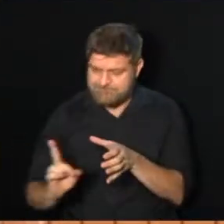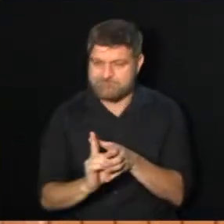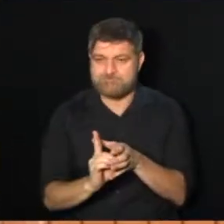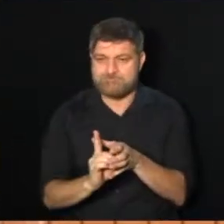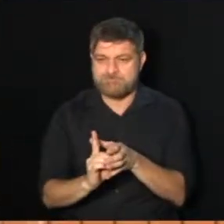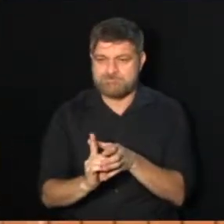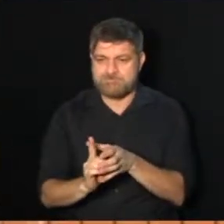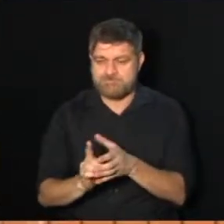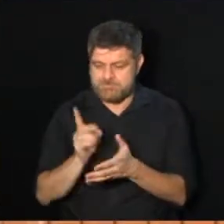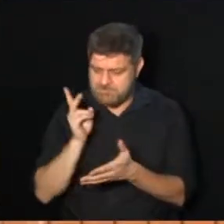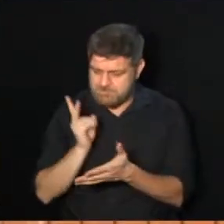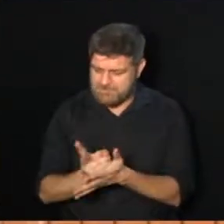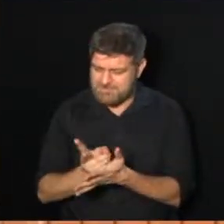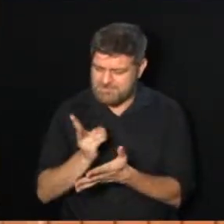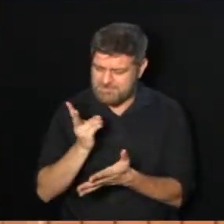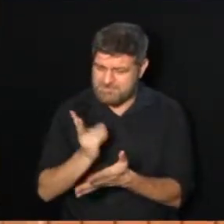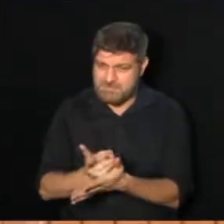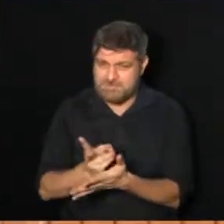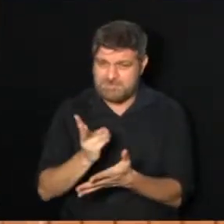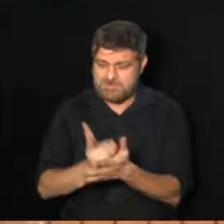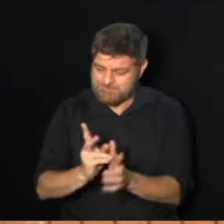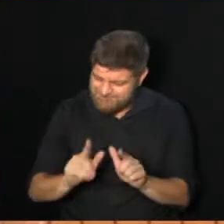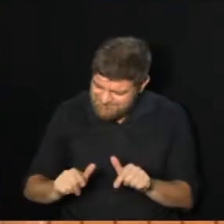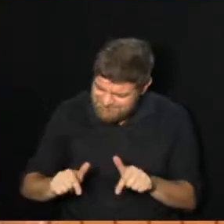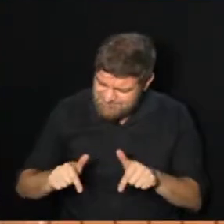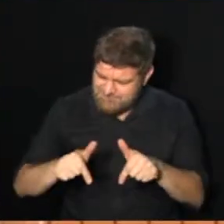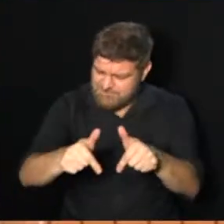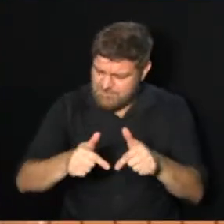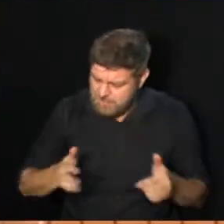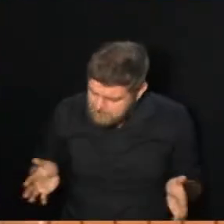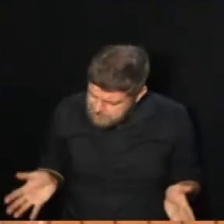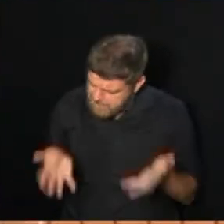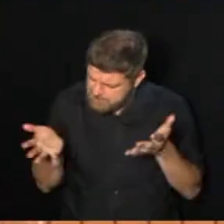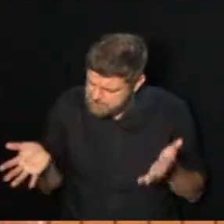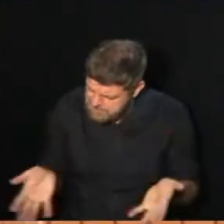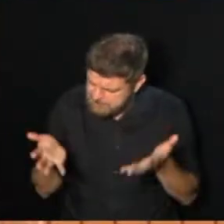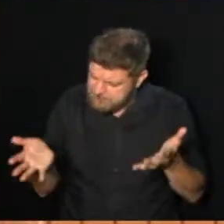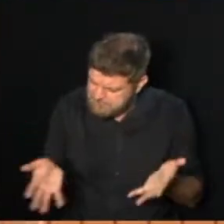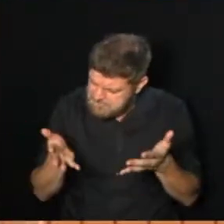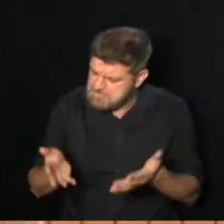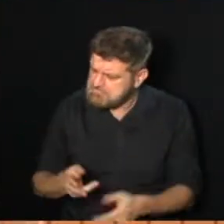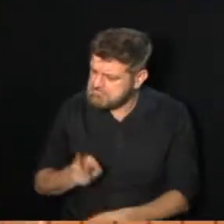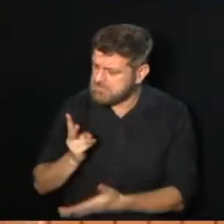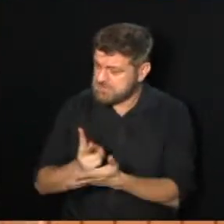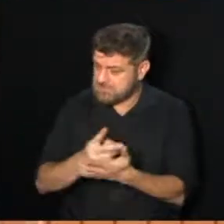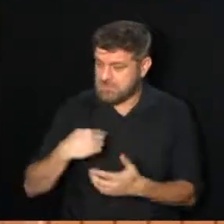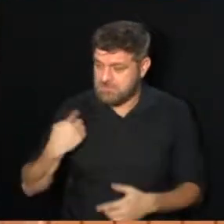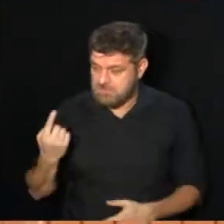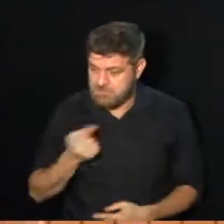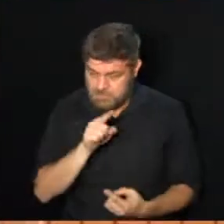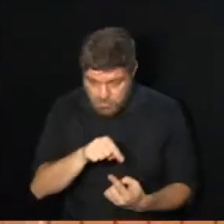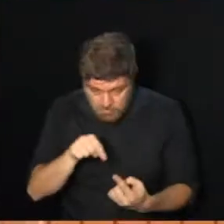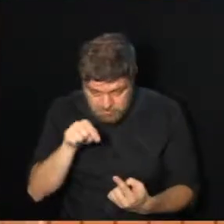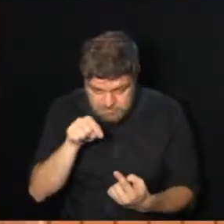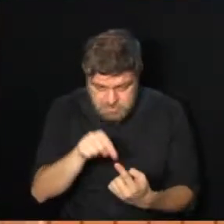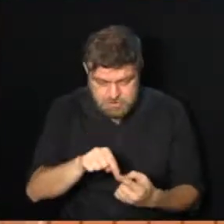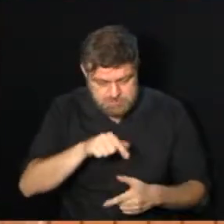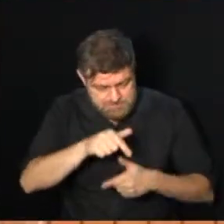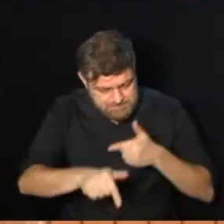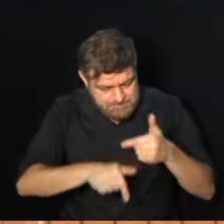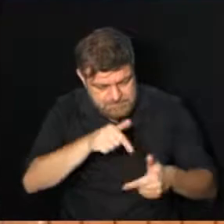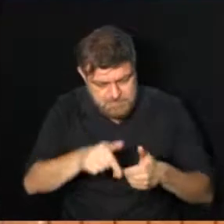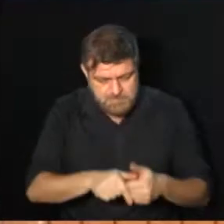dando um incentivo muito importante para a nossa caminhada, para os nossos